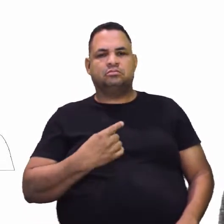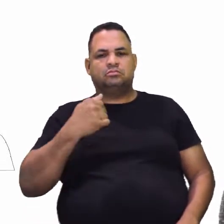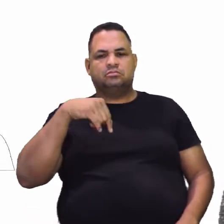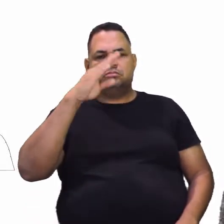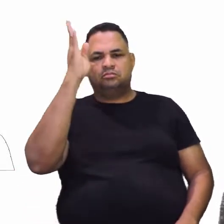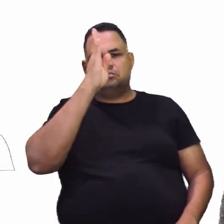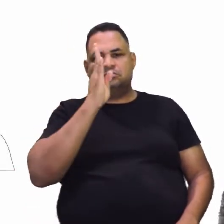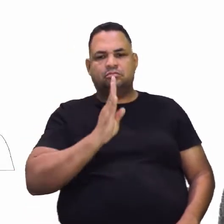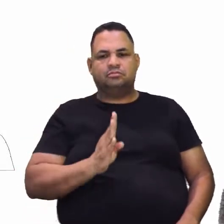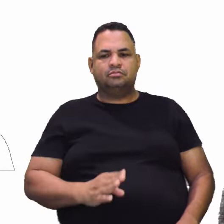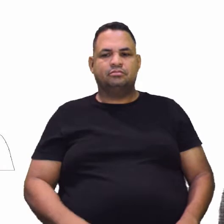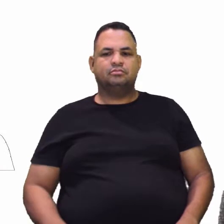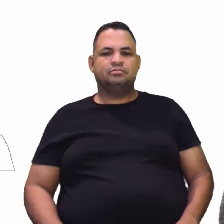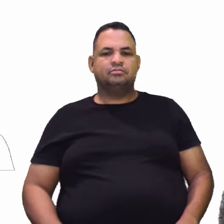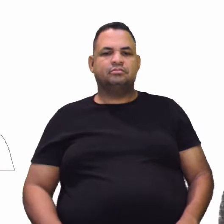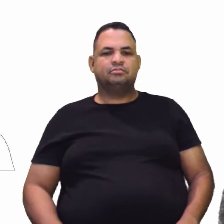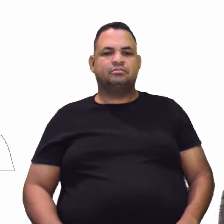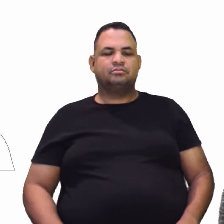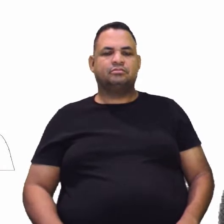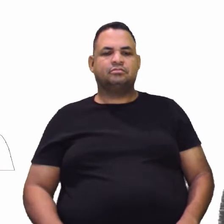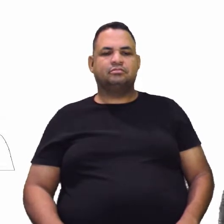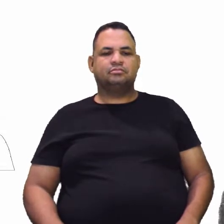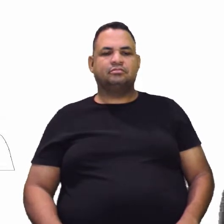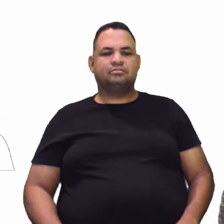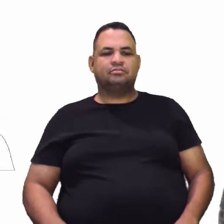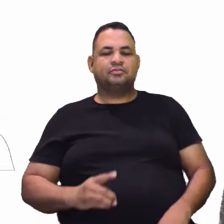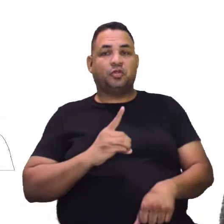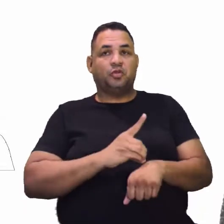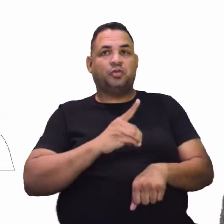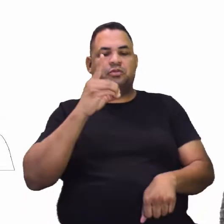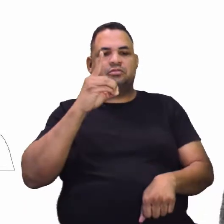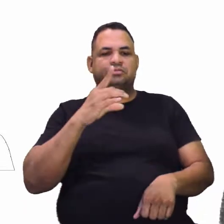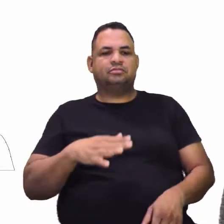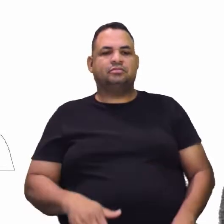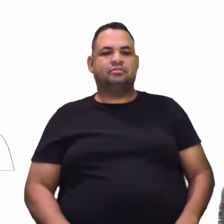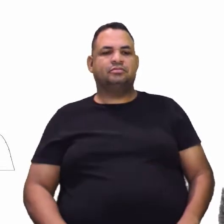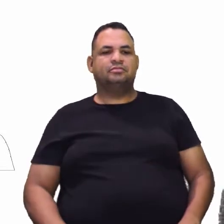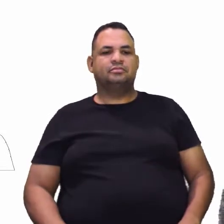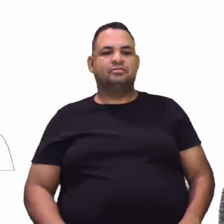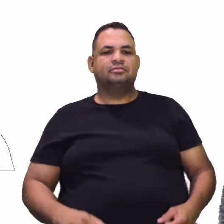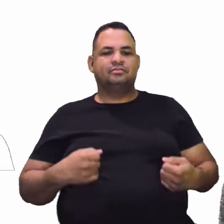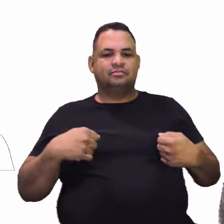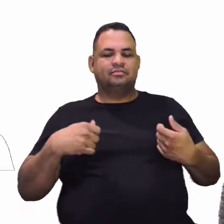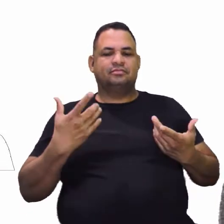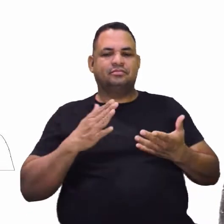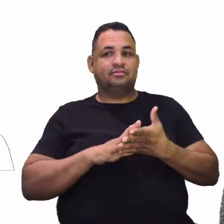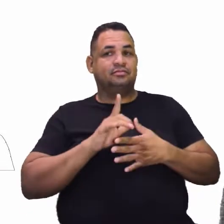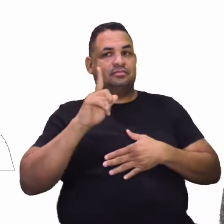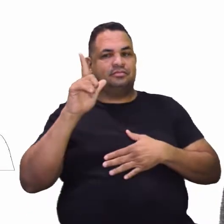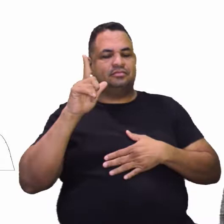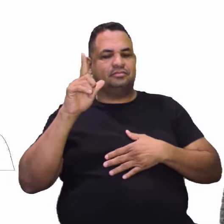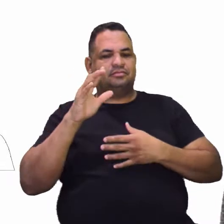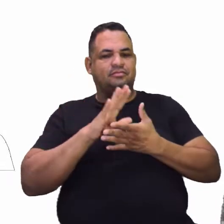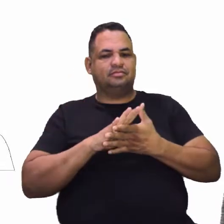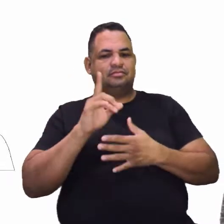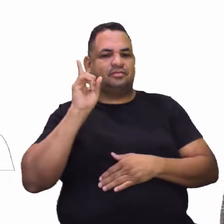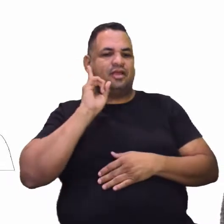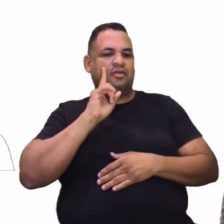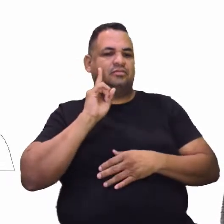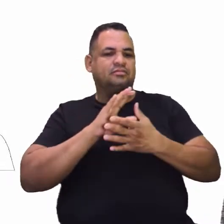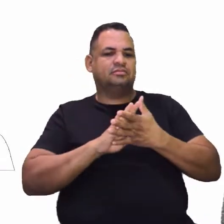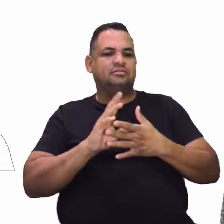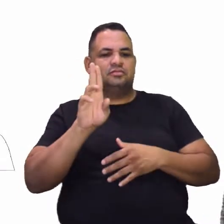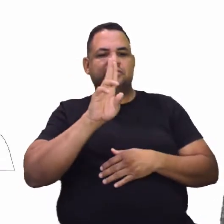Brasil que a gente chama doutor para quem não tem doutorado, porque eu já acho que só é quem tem doutorado, mas lá não, eles realmente usam a palavra